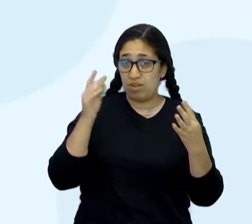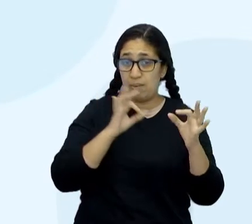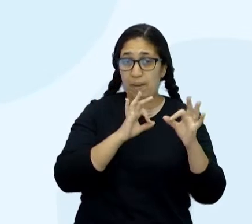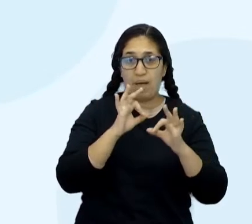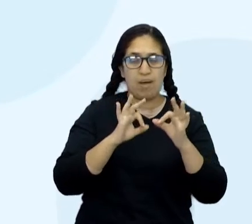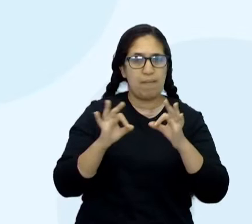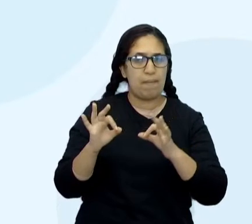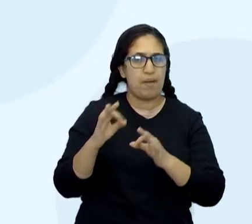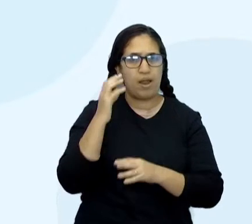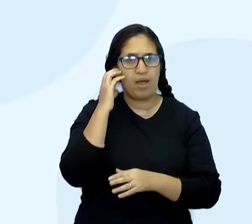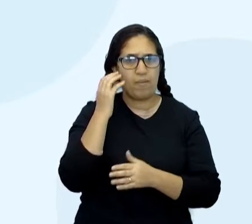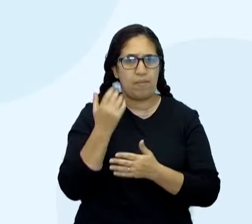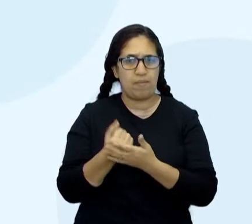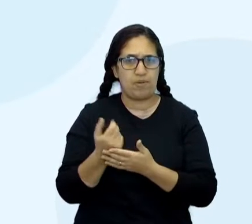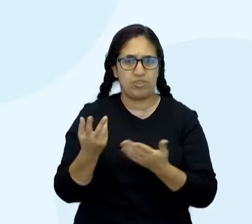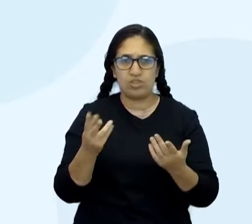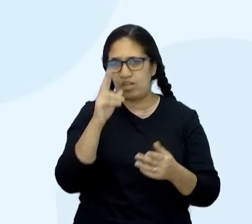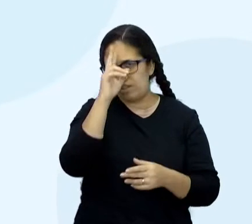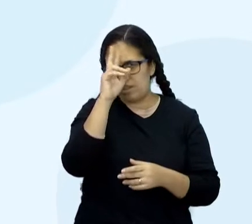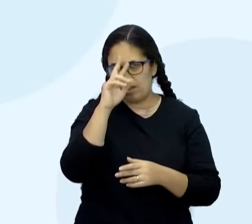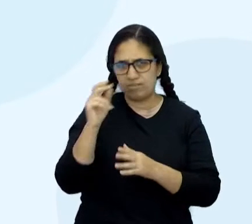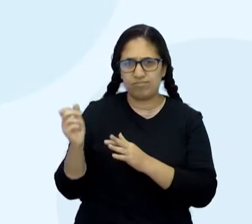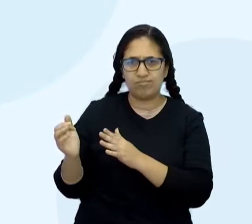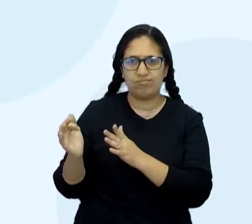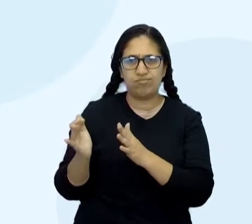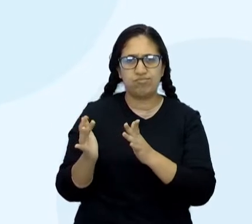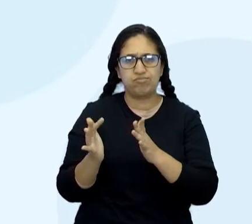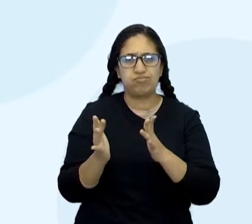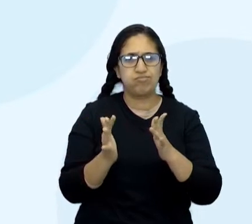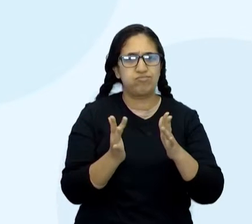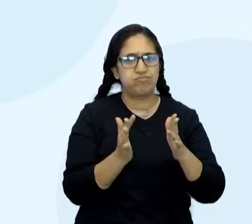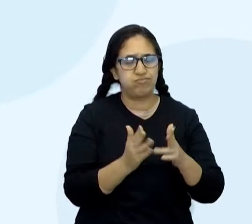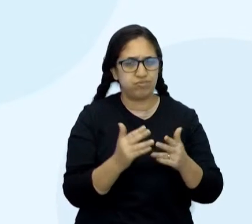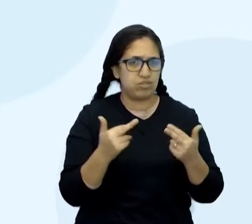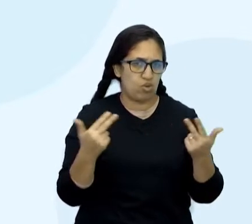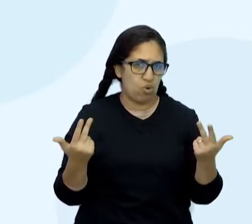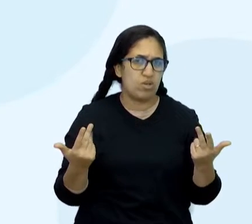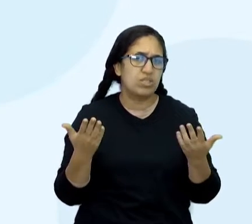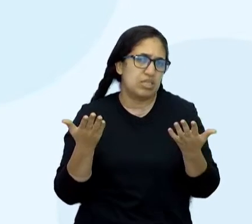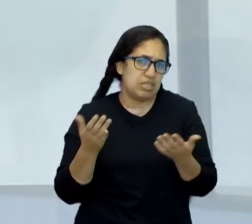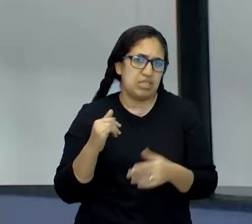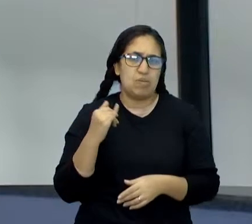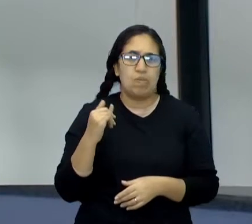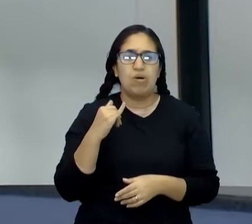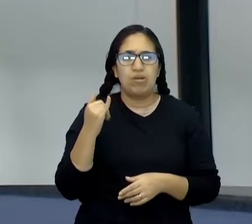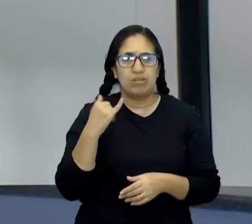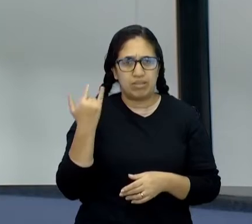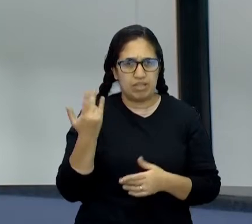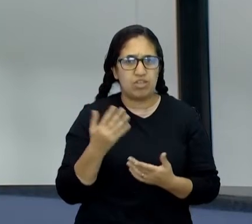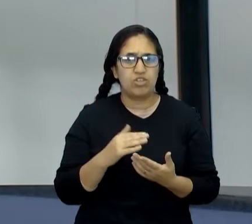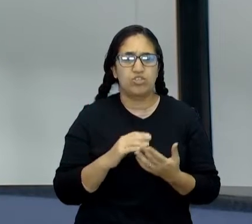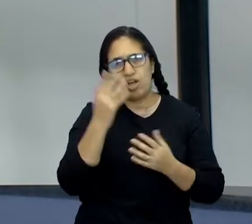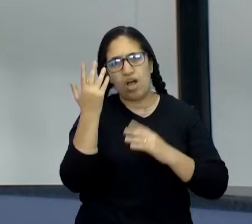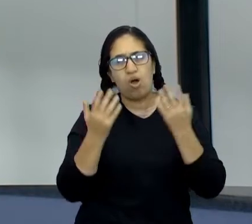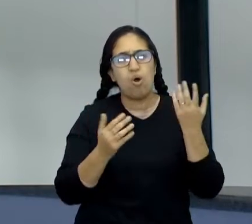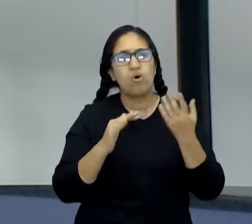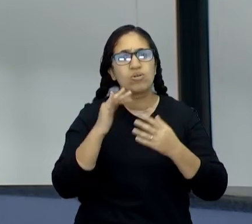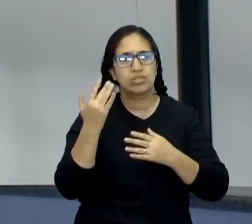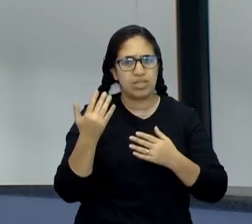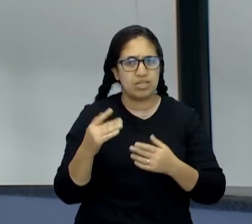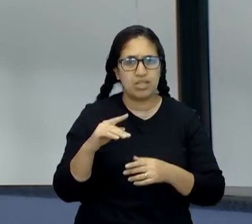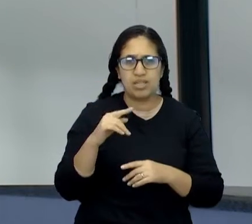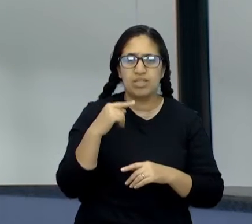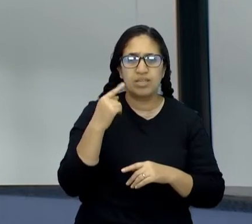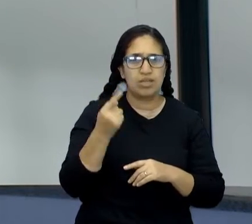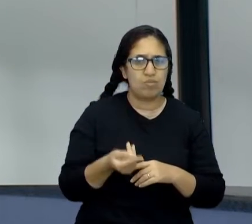Então, nós estamos relembrando coisas, retomando algumas coisas importantes, fenômenos importantes. Depois a gente